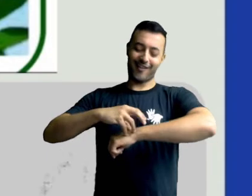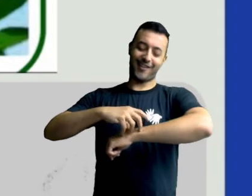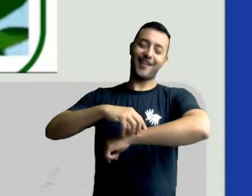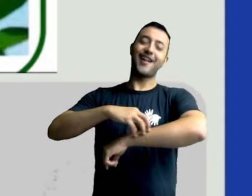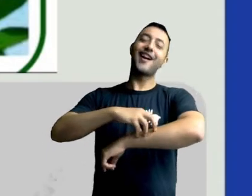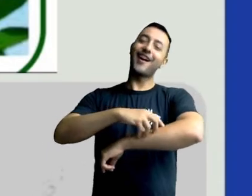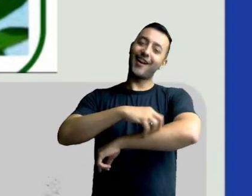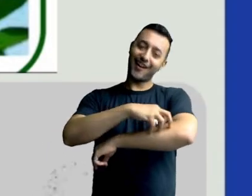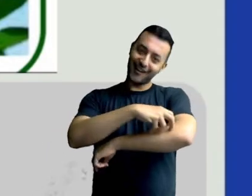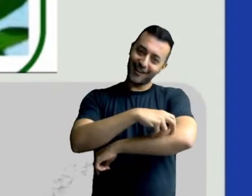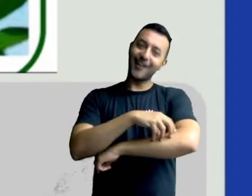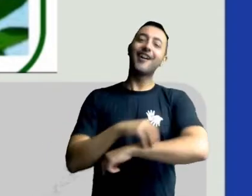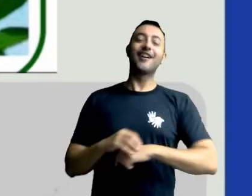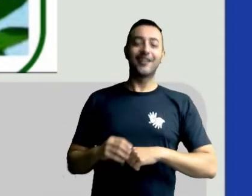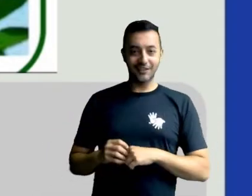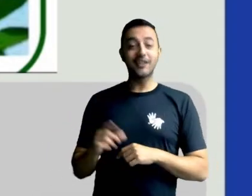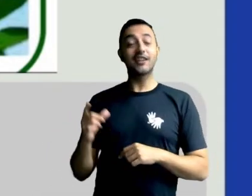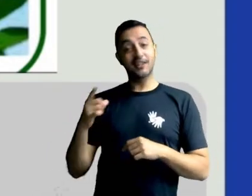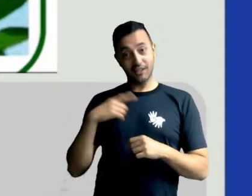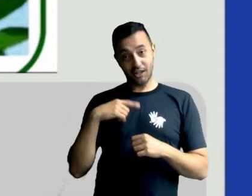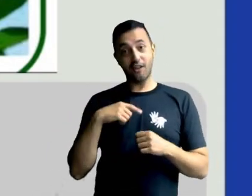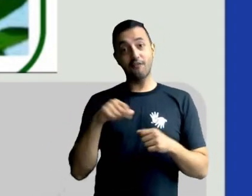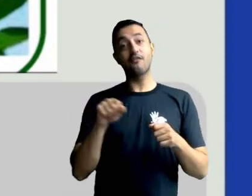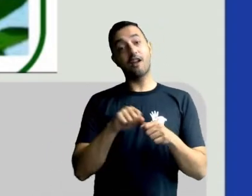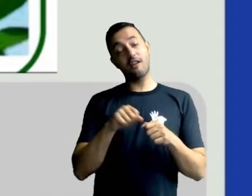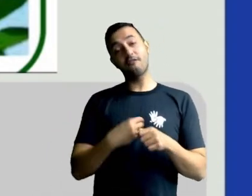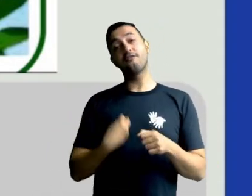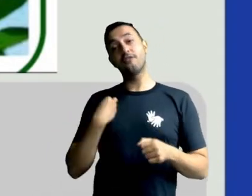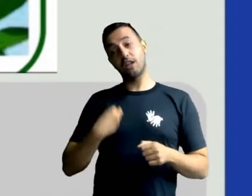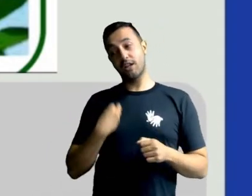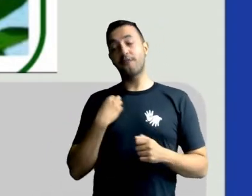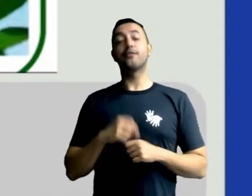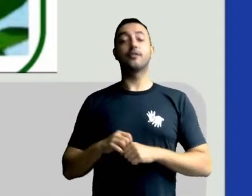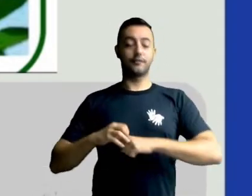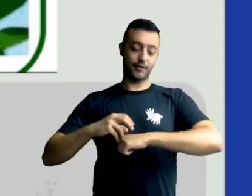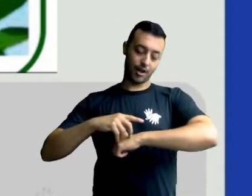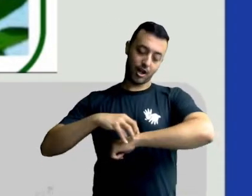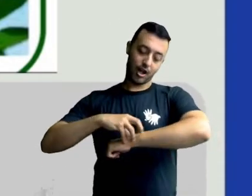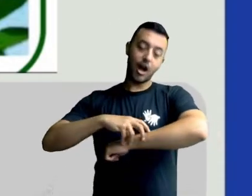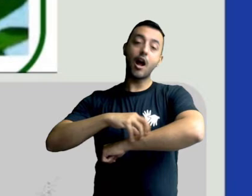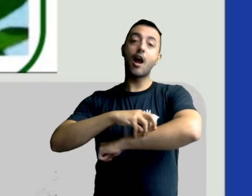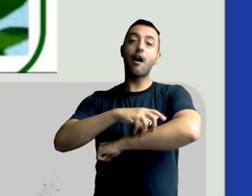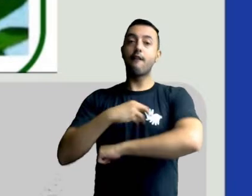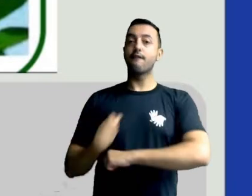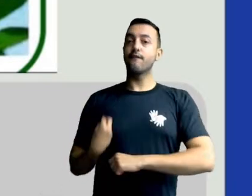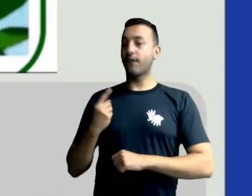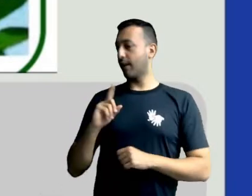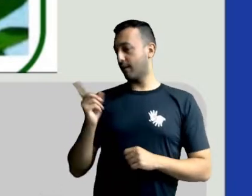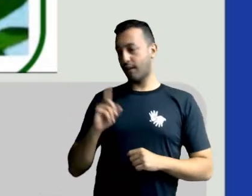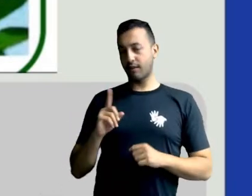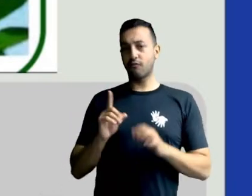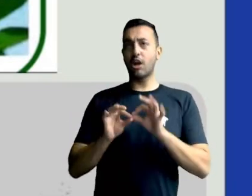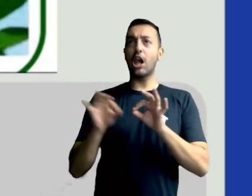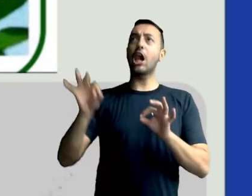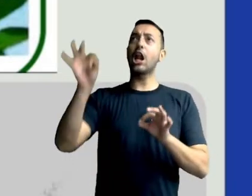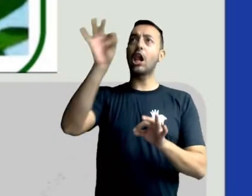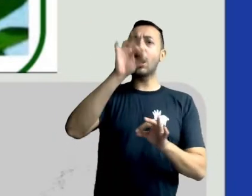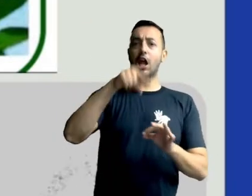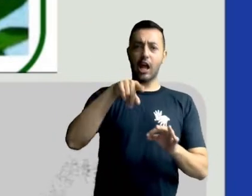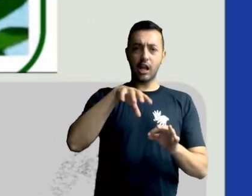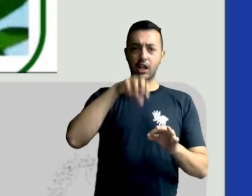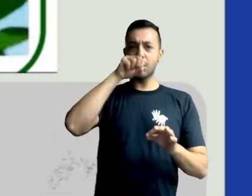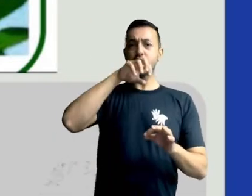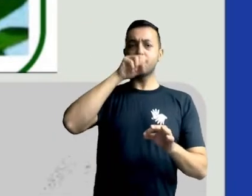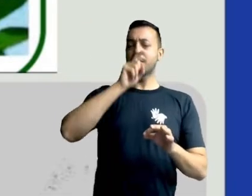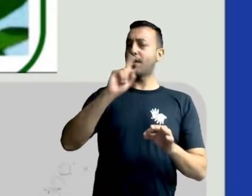A aranha. Ela foi feita por um ser vivo, que é a aranha. Mas ela não tem vida. A teia de aranha não